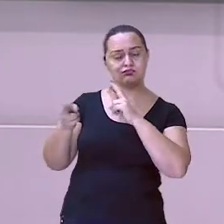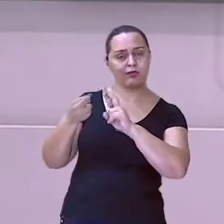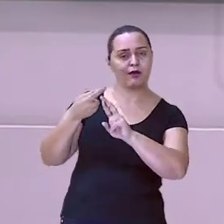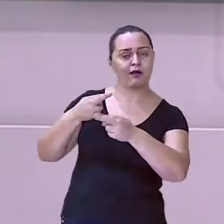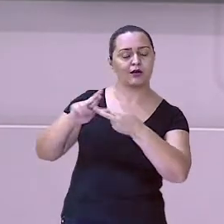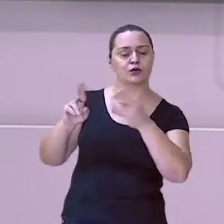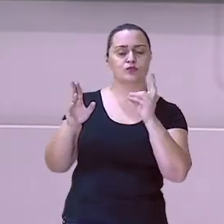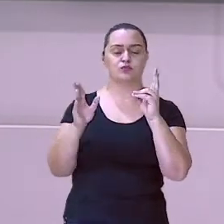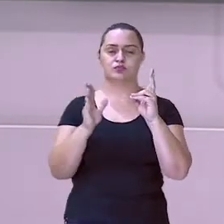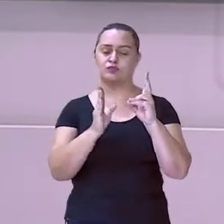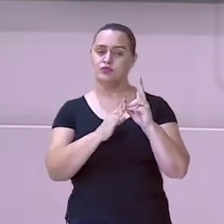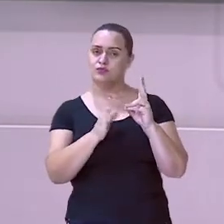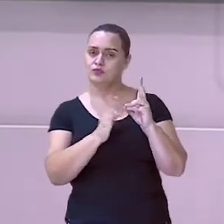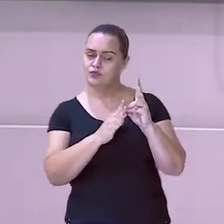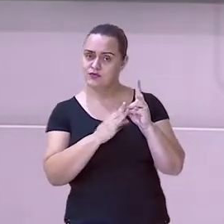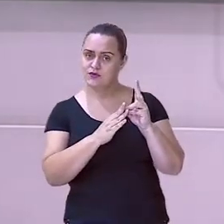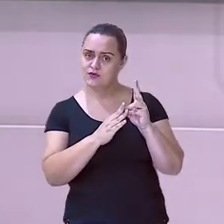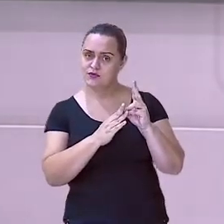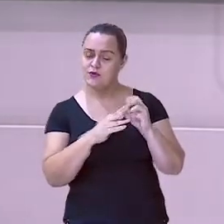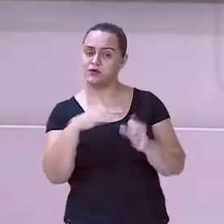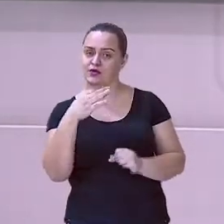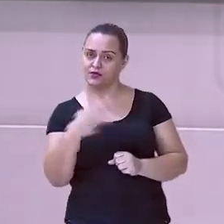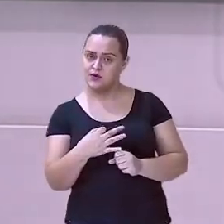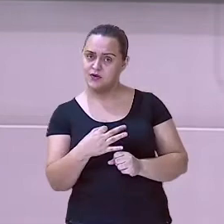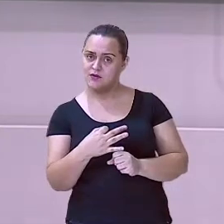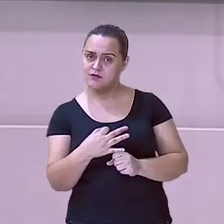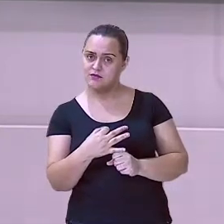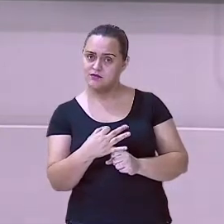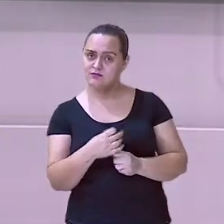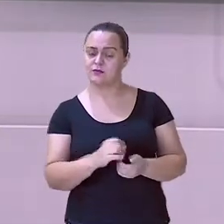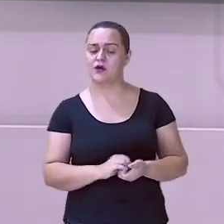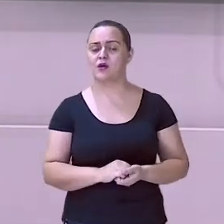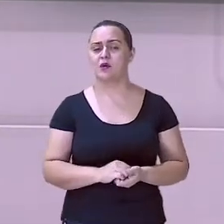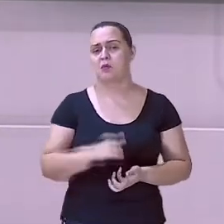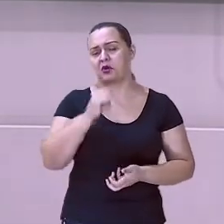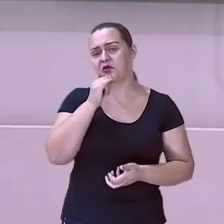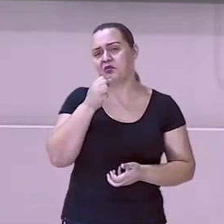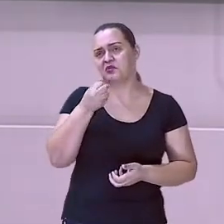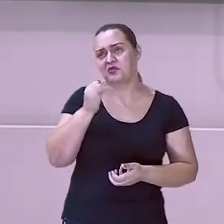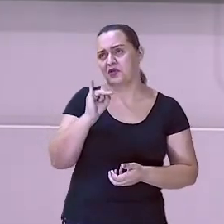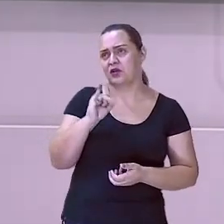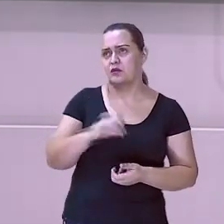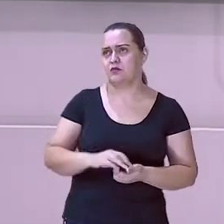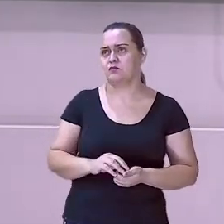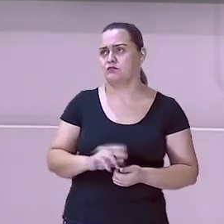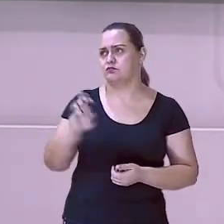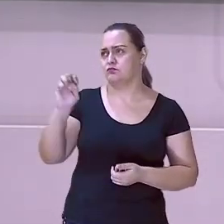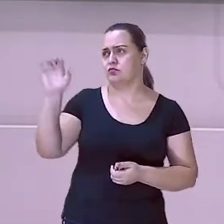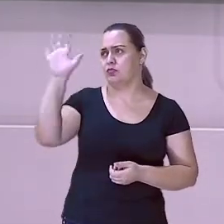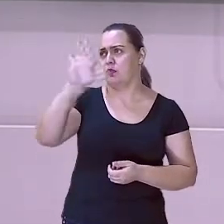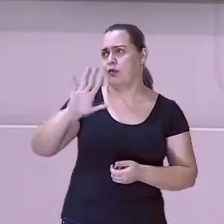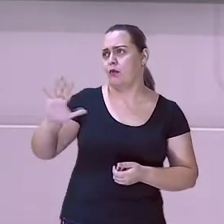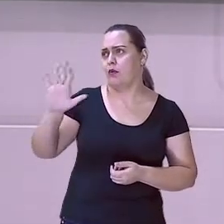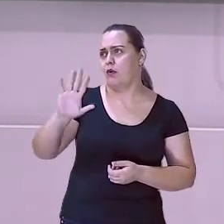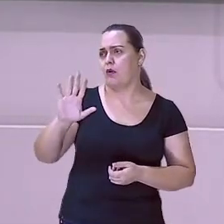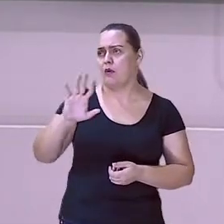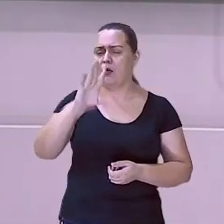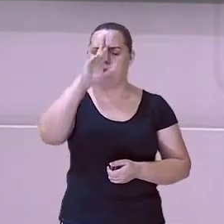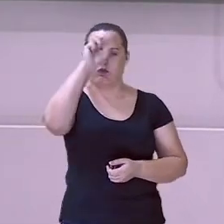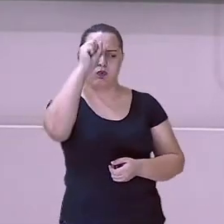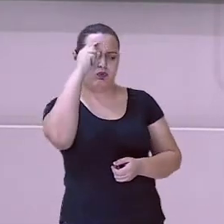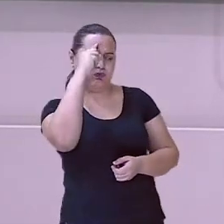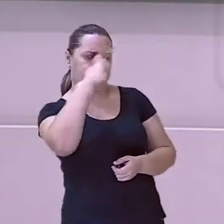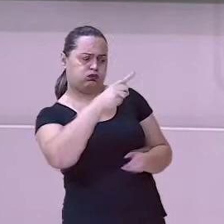de poder, onde o mais forte se impôs sobre o mais fraco, não sei, não